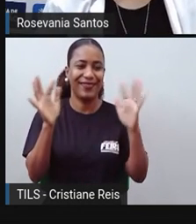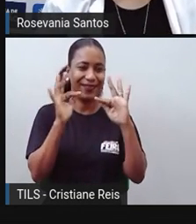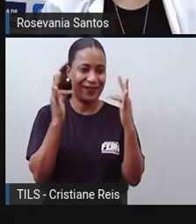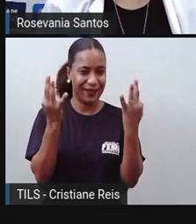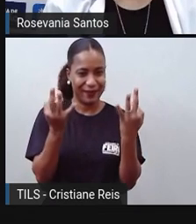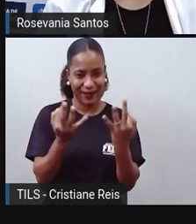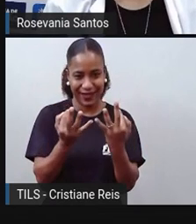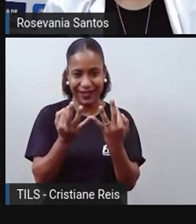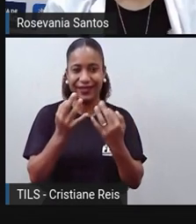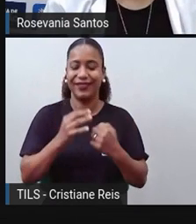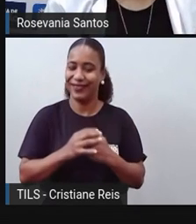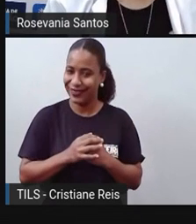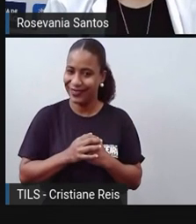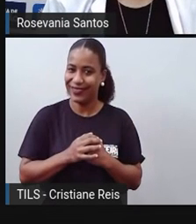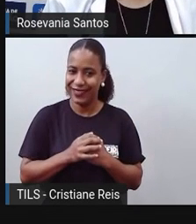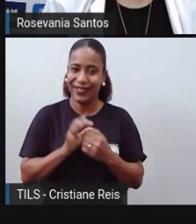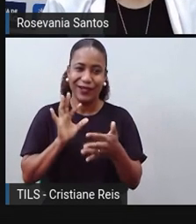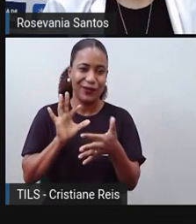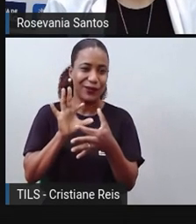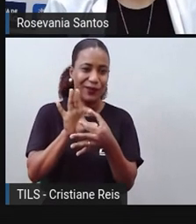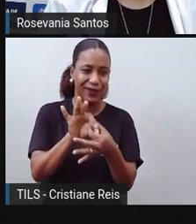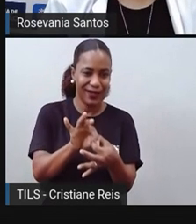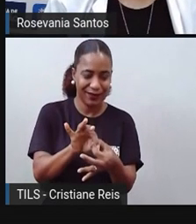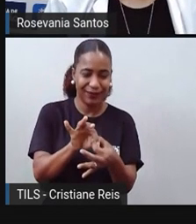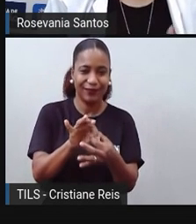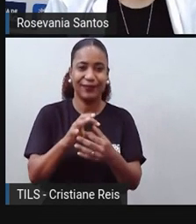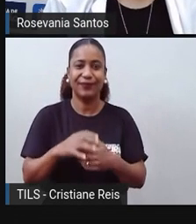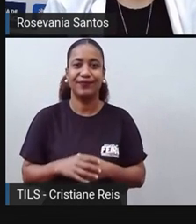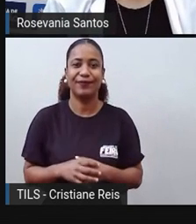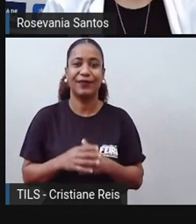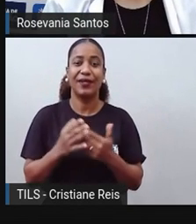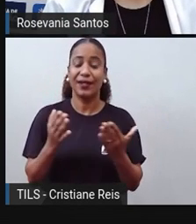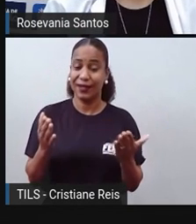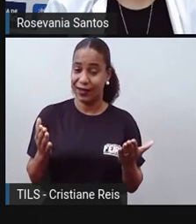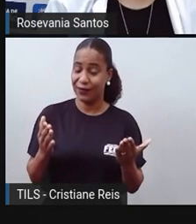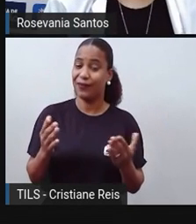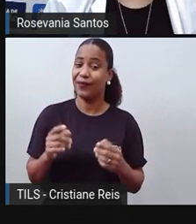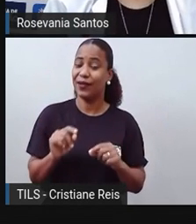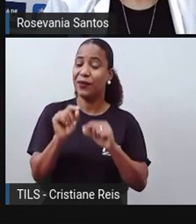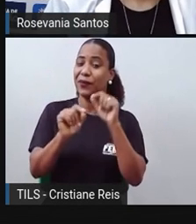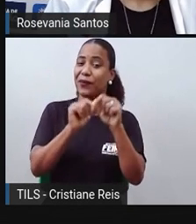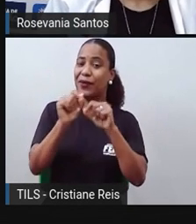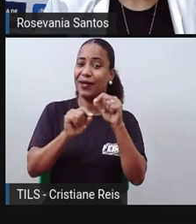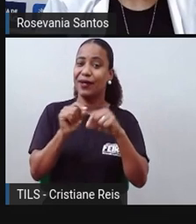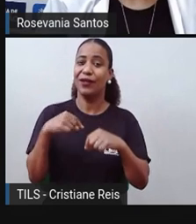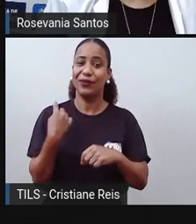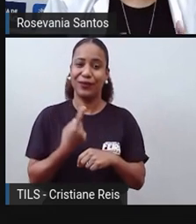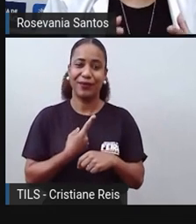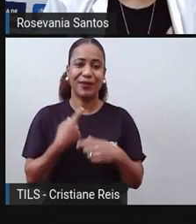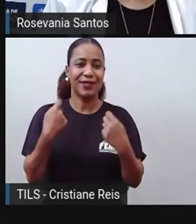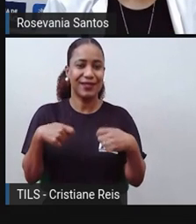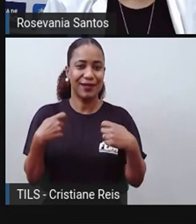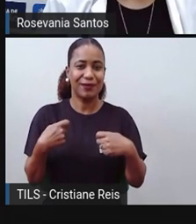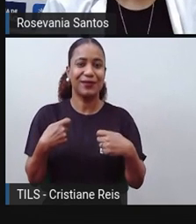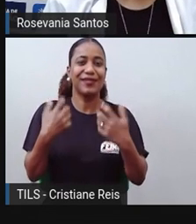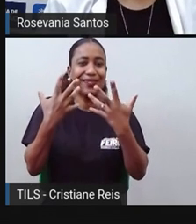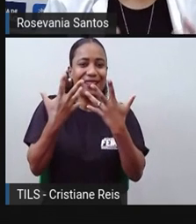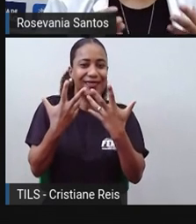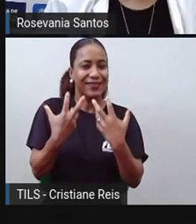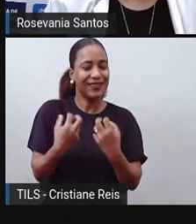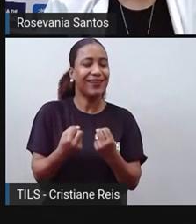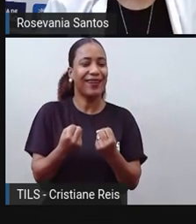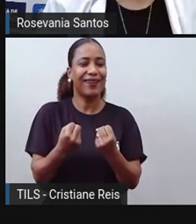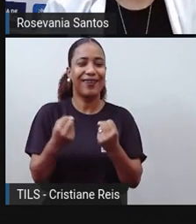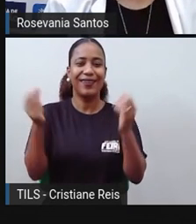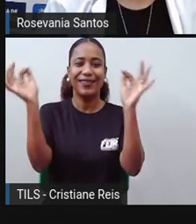alguém realmente que cuide da gente. Então, o segredo, né, é saber aceitar e ser feliz com a vida que tem,